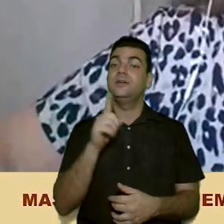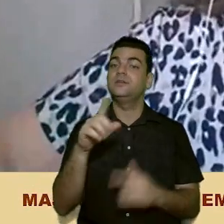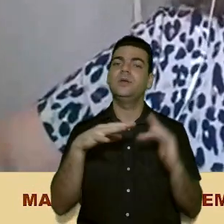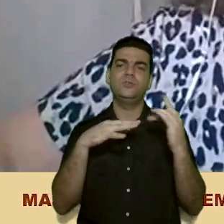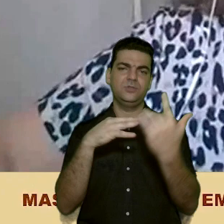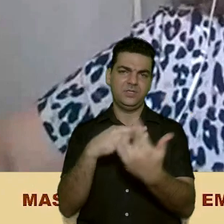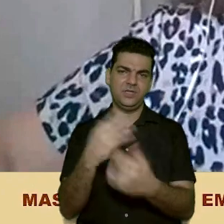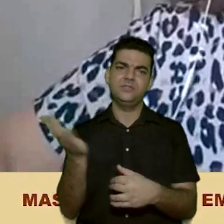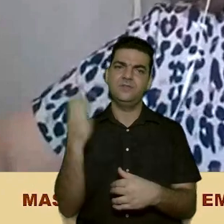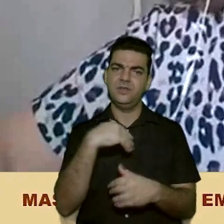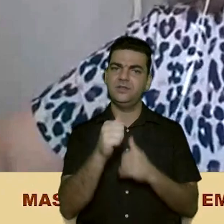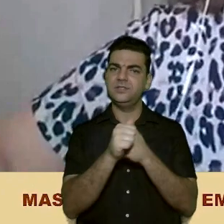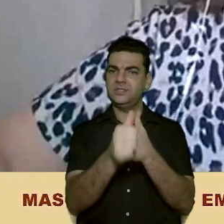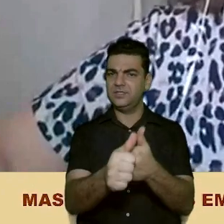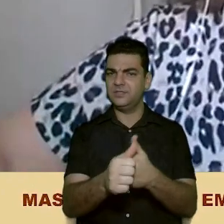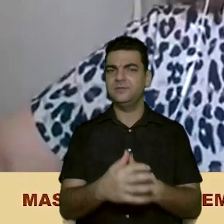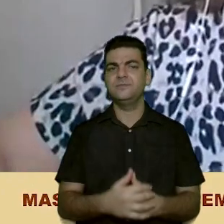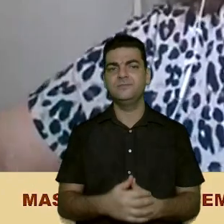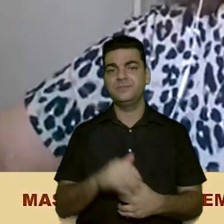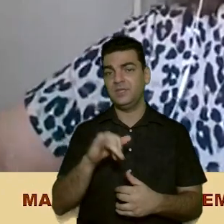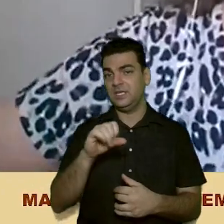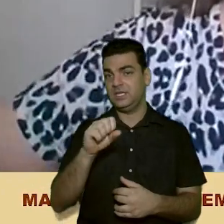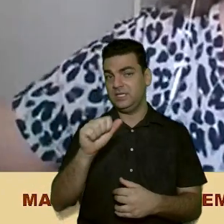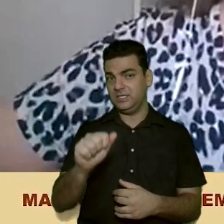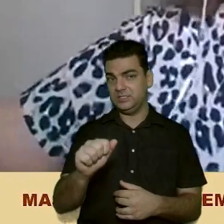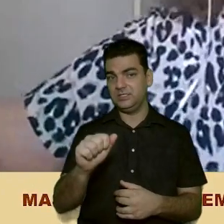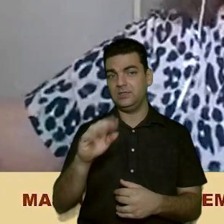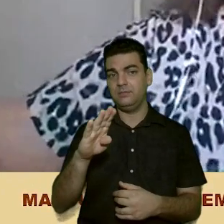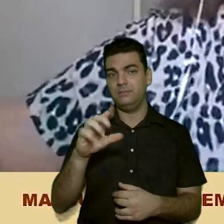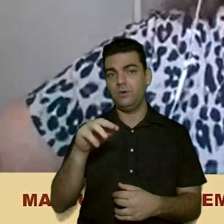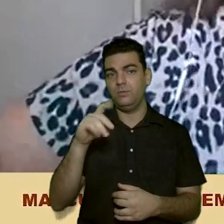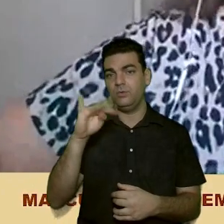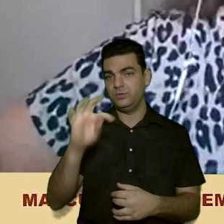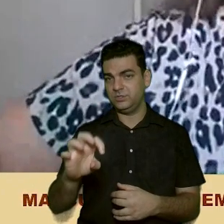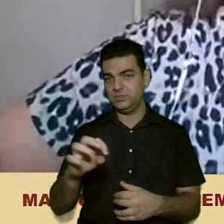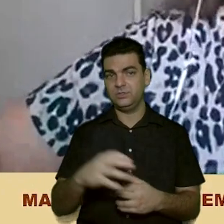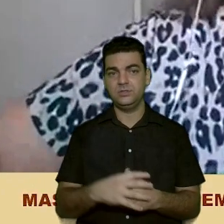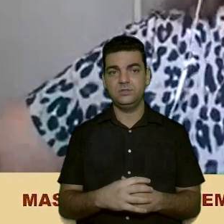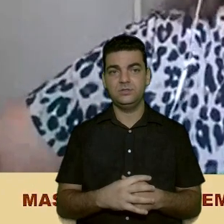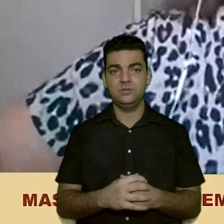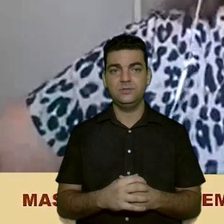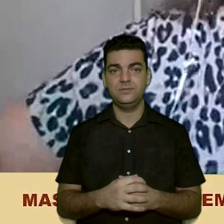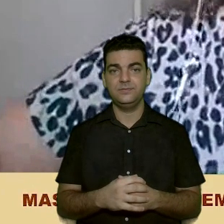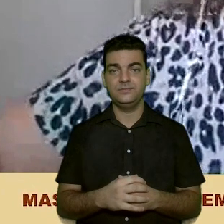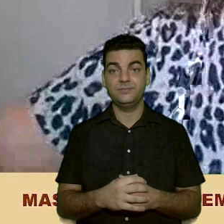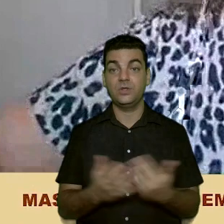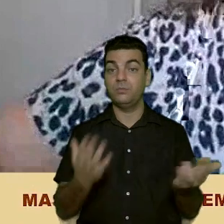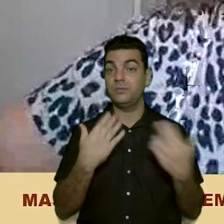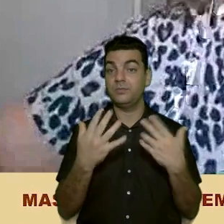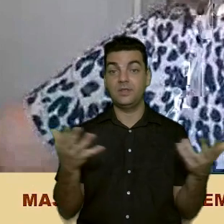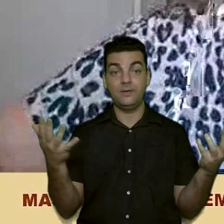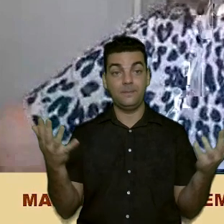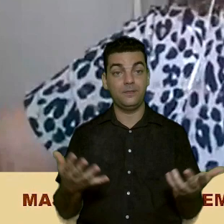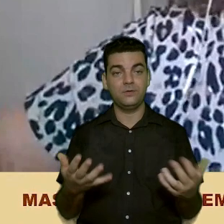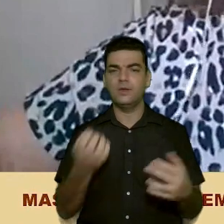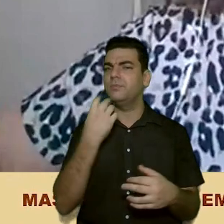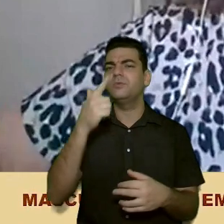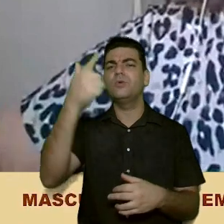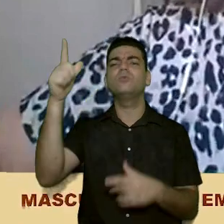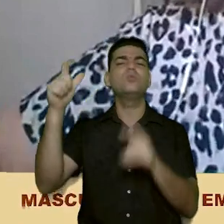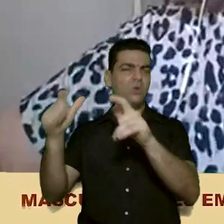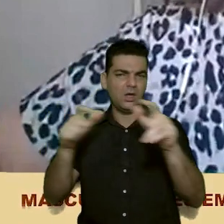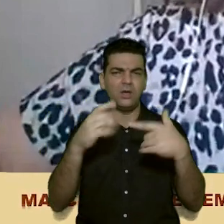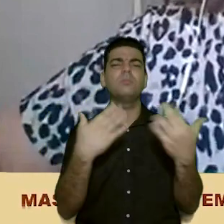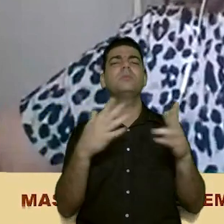ser agradecer e deixar também para vocês, gente, as minhas redes sociais. Isa Delmonte é o nome, é o sobrenome.